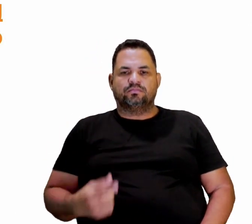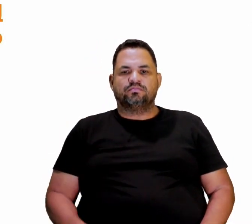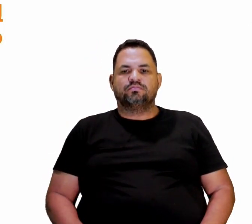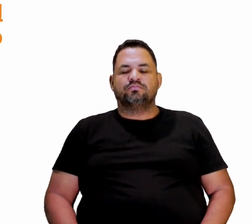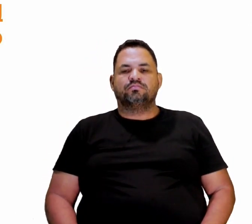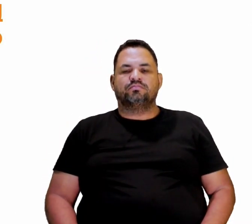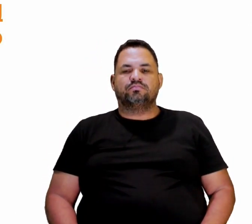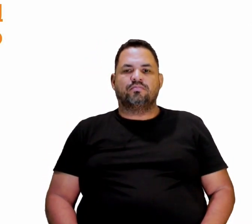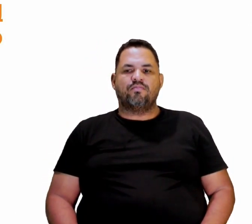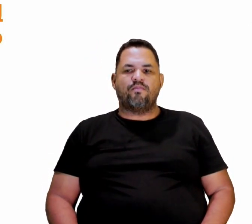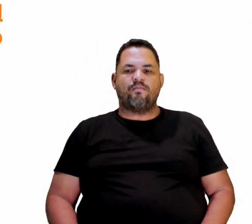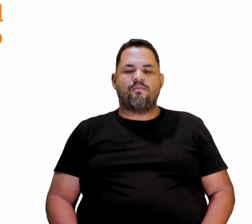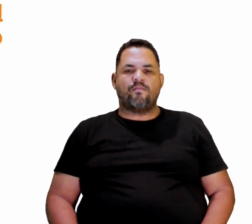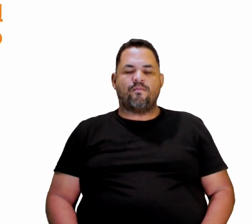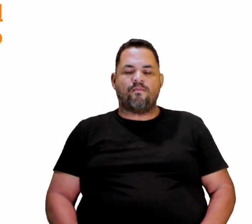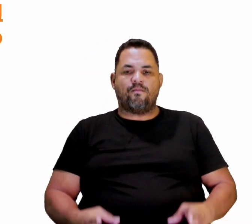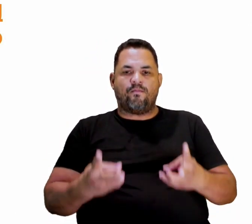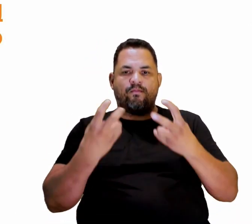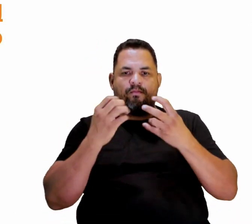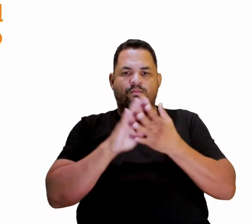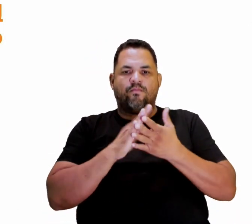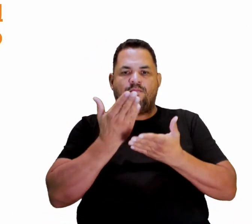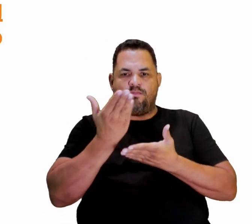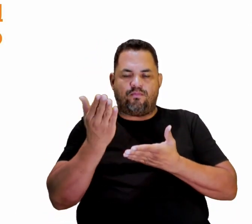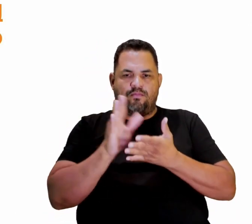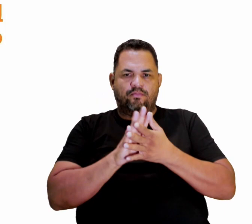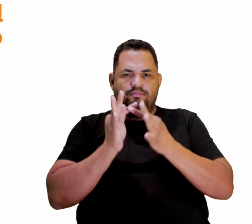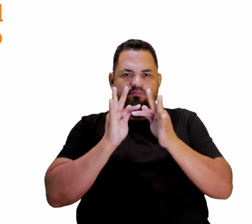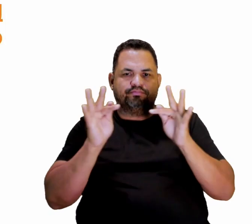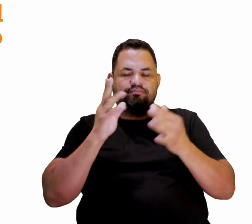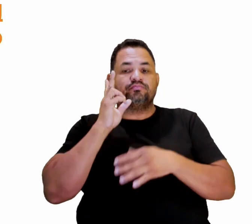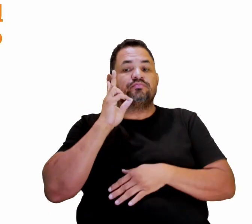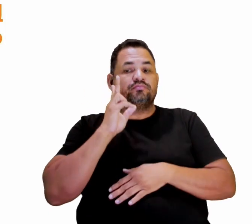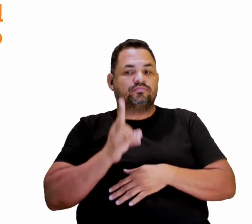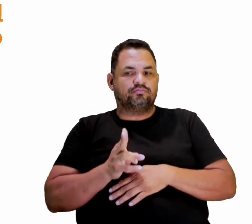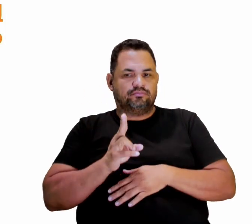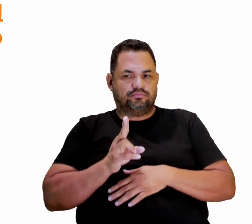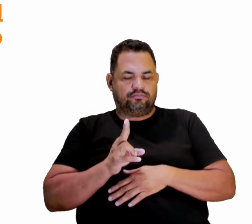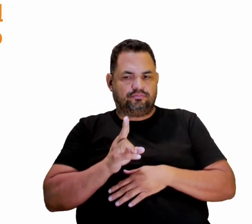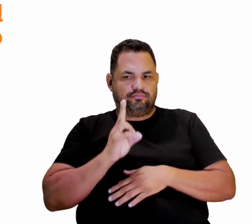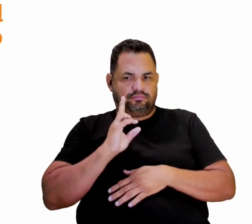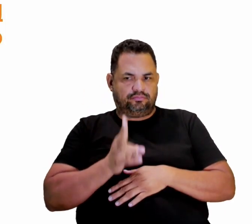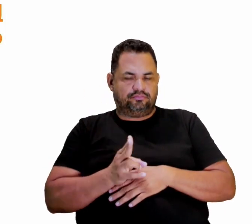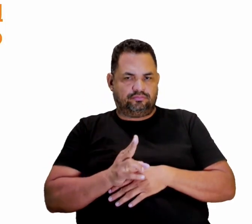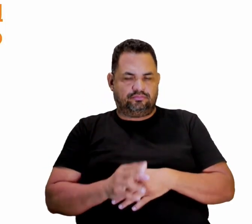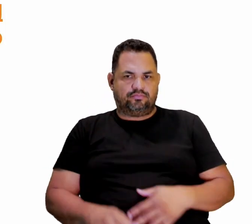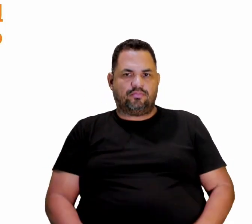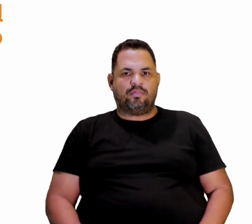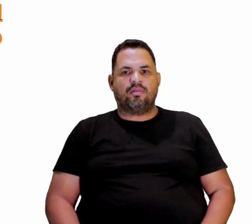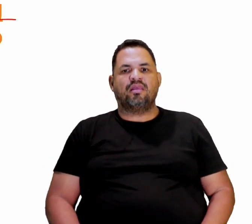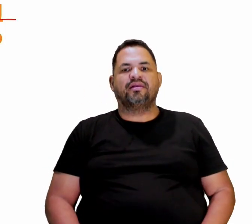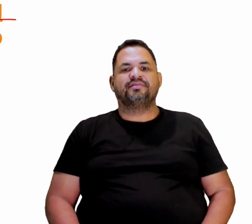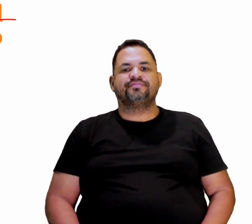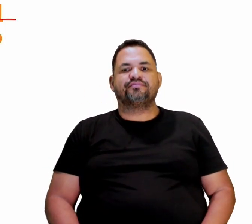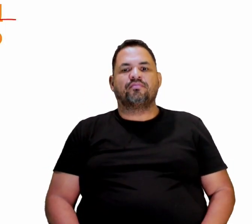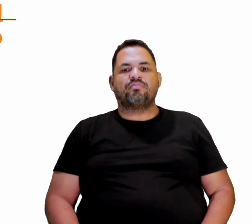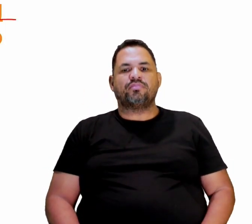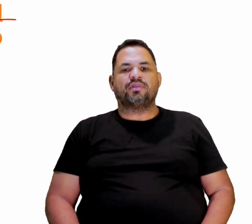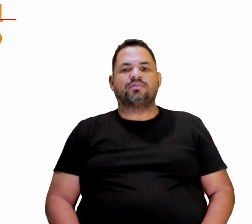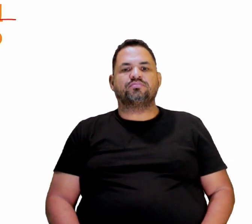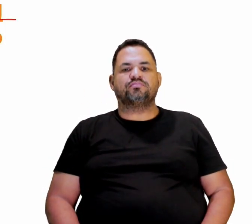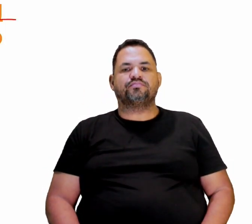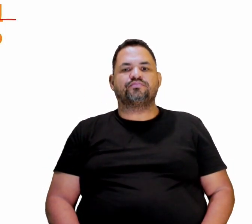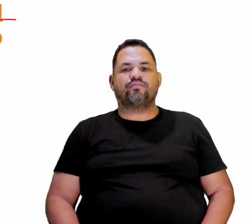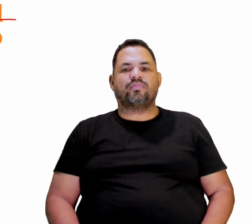próprio pessoal que eu estou usando perceba que a estrutura de going to permanece a mesma Gontijo aqui Going